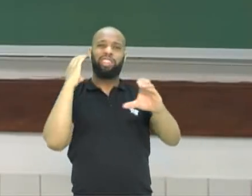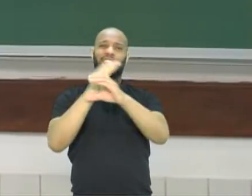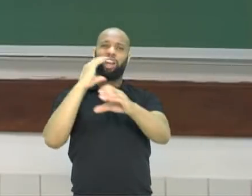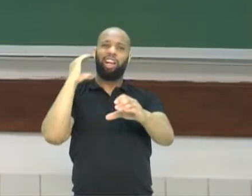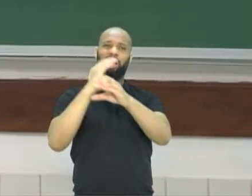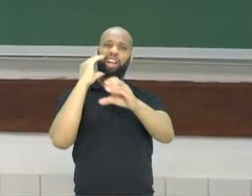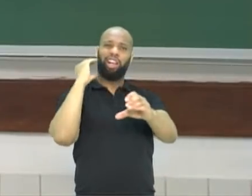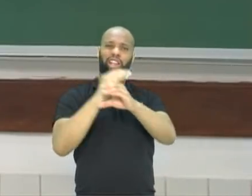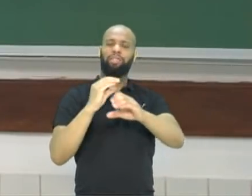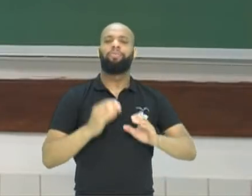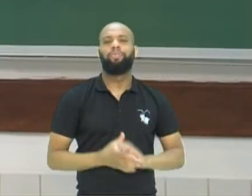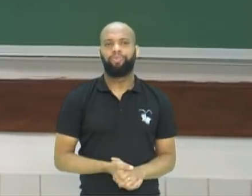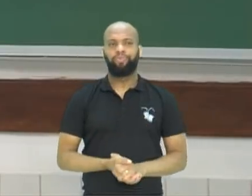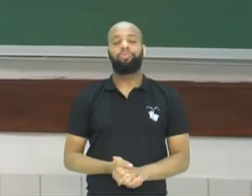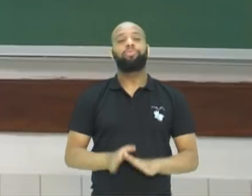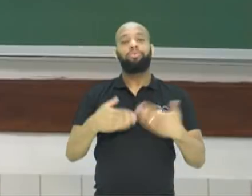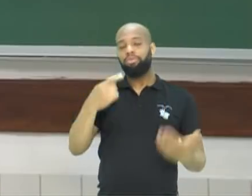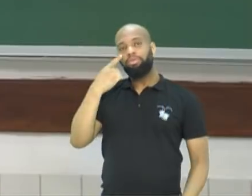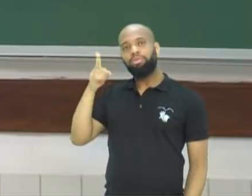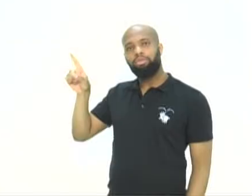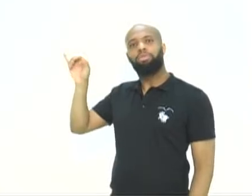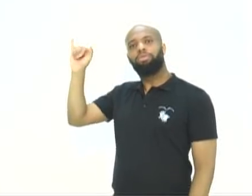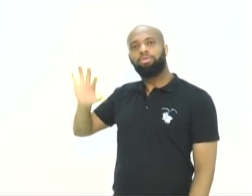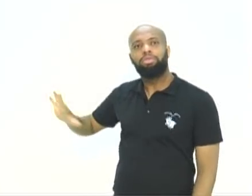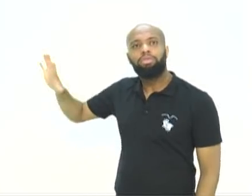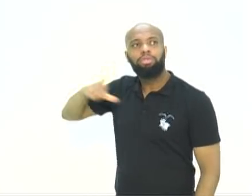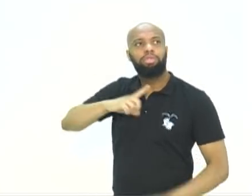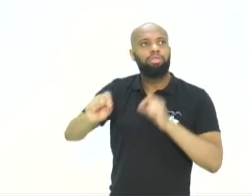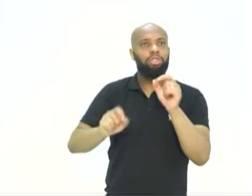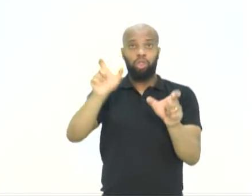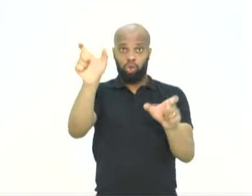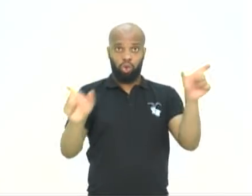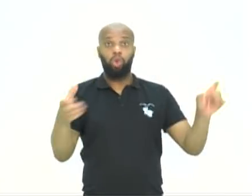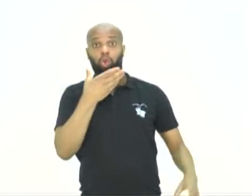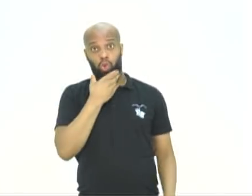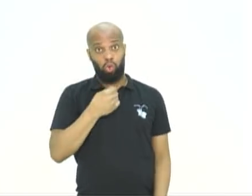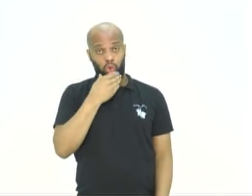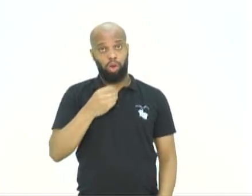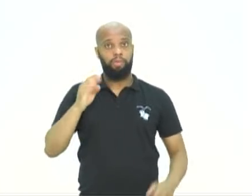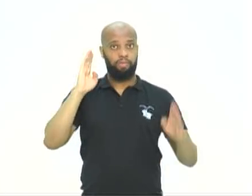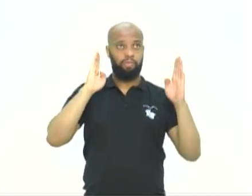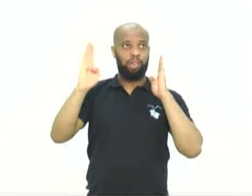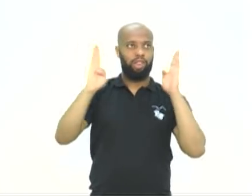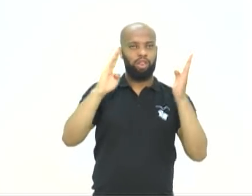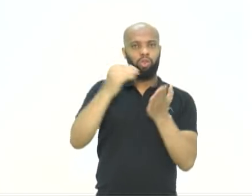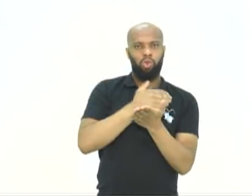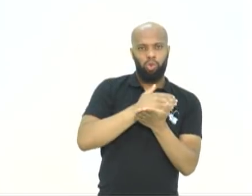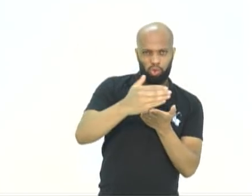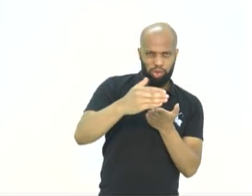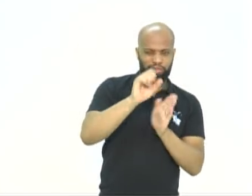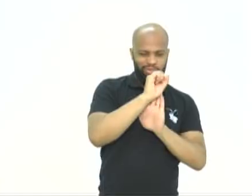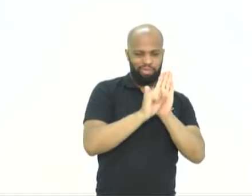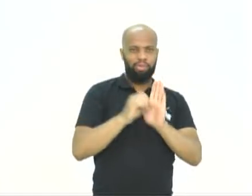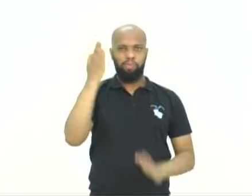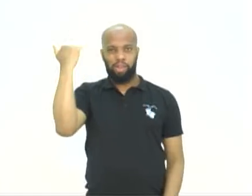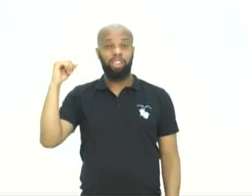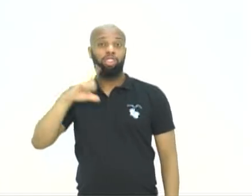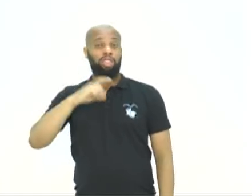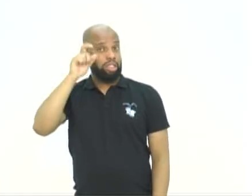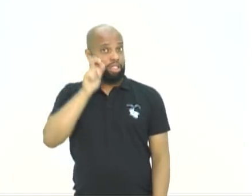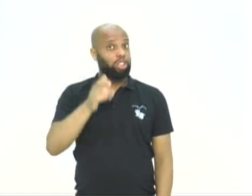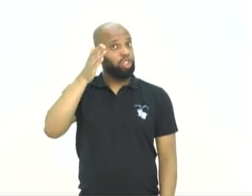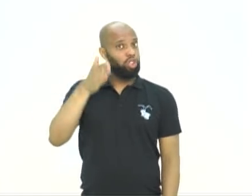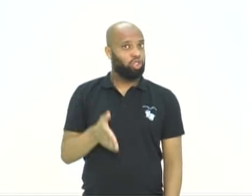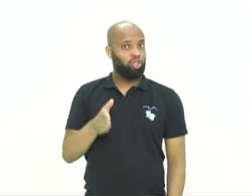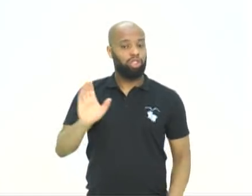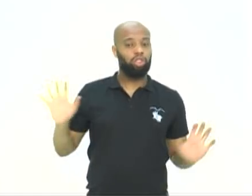truncada. Esta imagem aqui mostra que os homens daquela época, né, no início do século passado, já tinham esse interesse